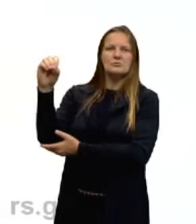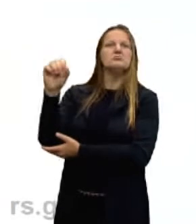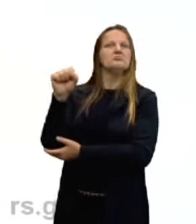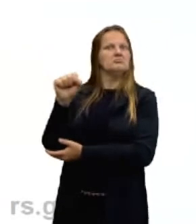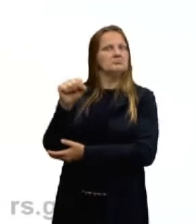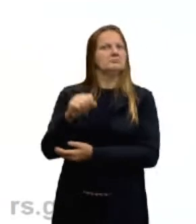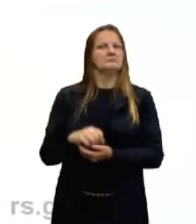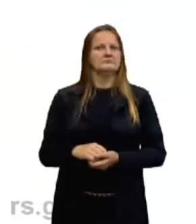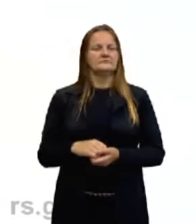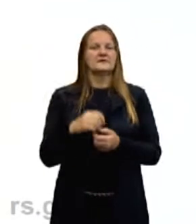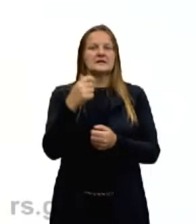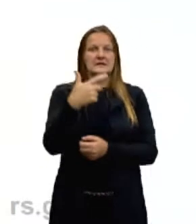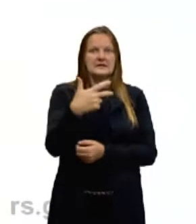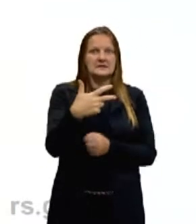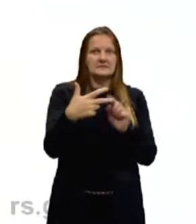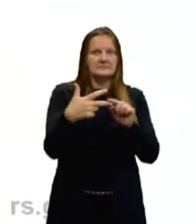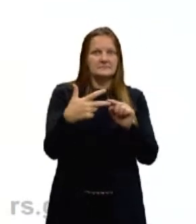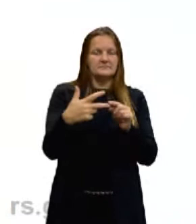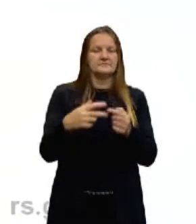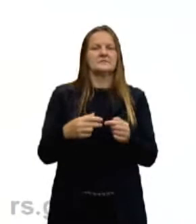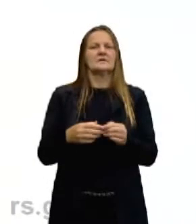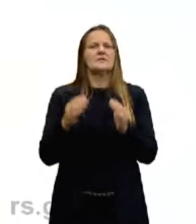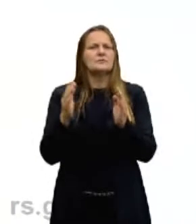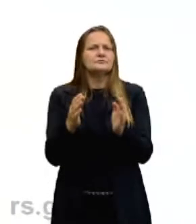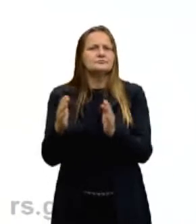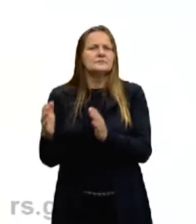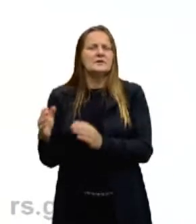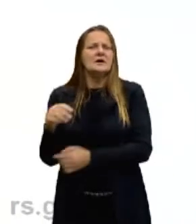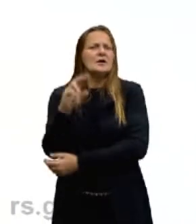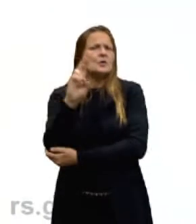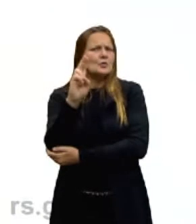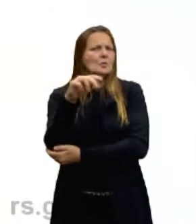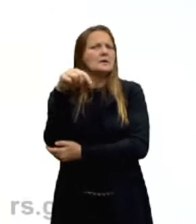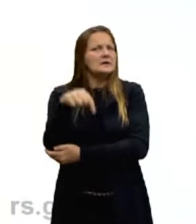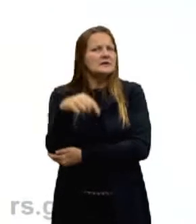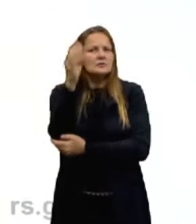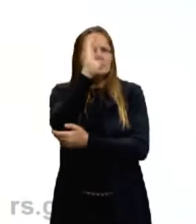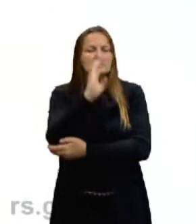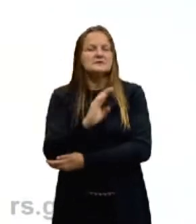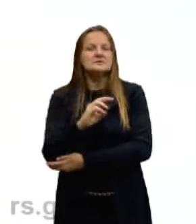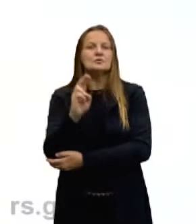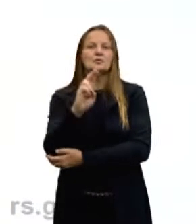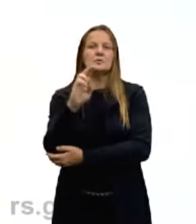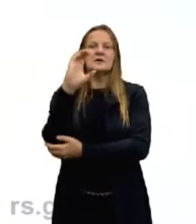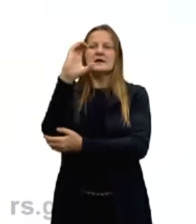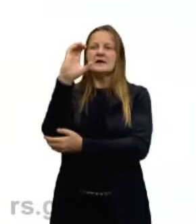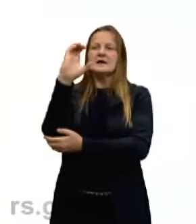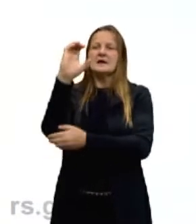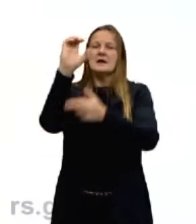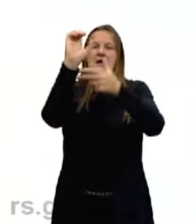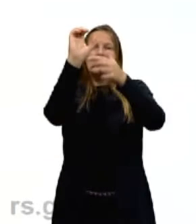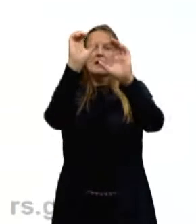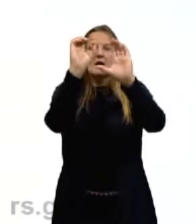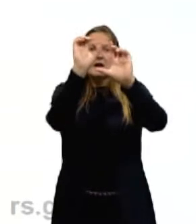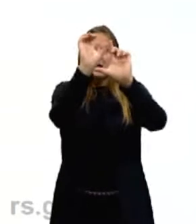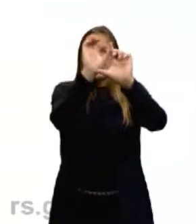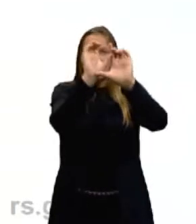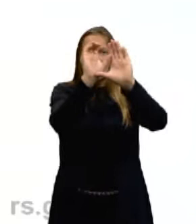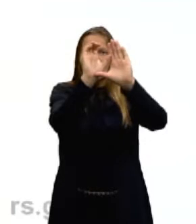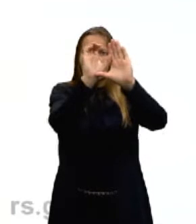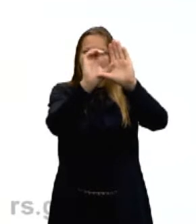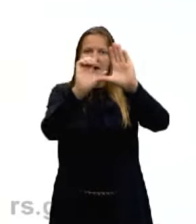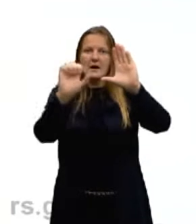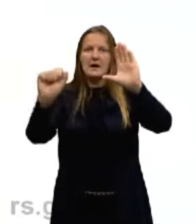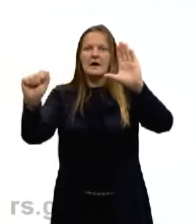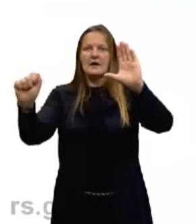freirista é a terceira fase que a gente vai ter um nome aqui no Brasil que é o Castro Alves que vai ser uma poesia